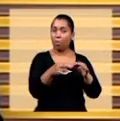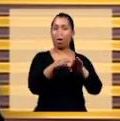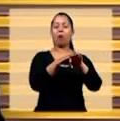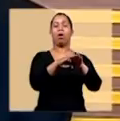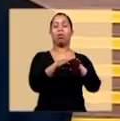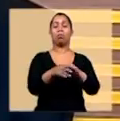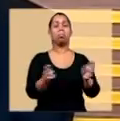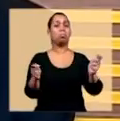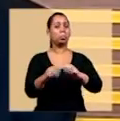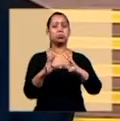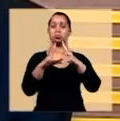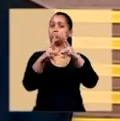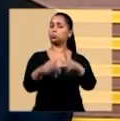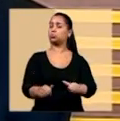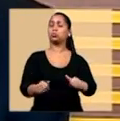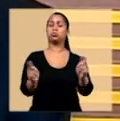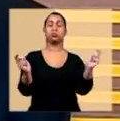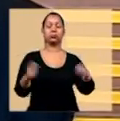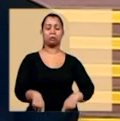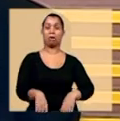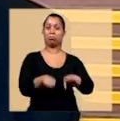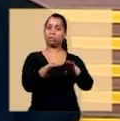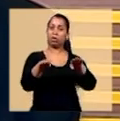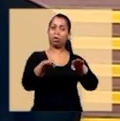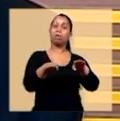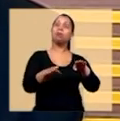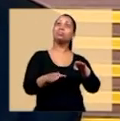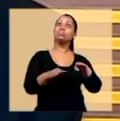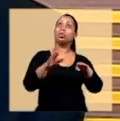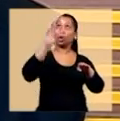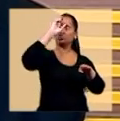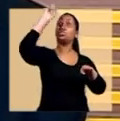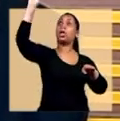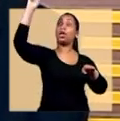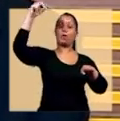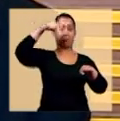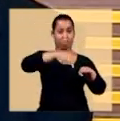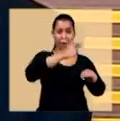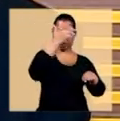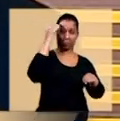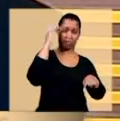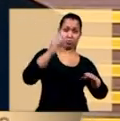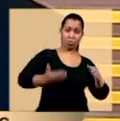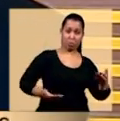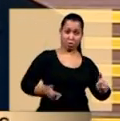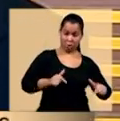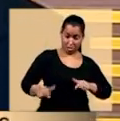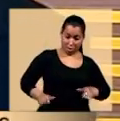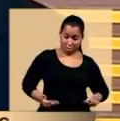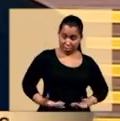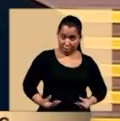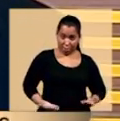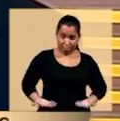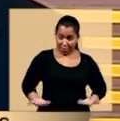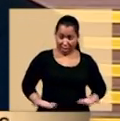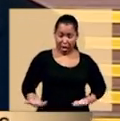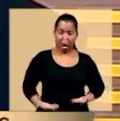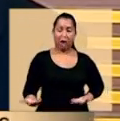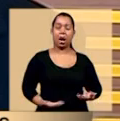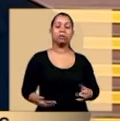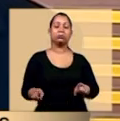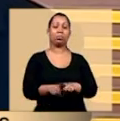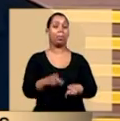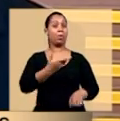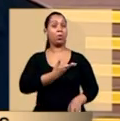posição? Em todos os sentidos. Horizontal, vertical, do chefe para o subordinado, do subordinado para o chefe,